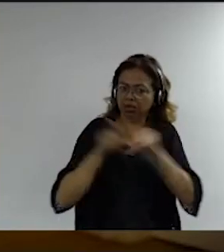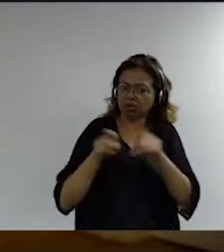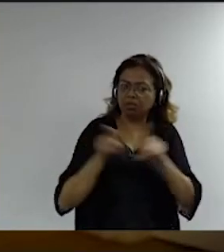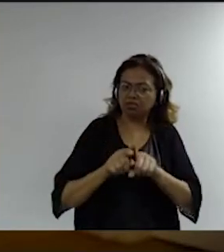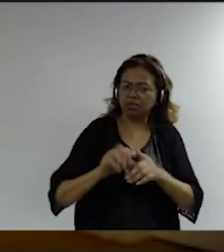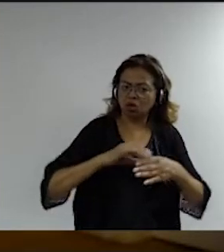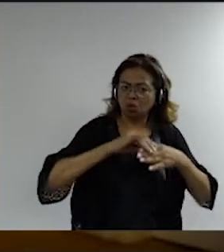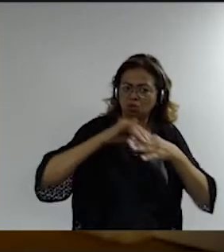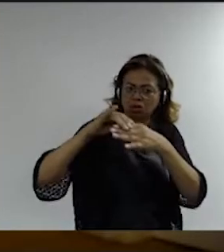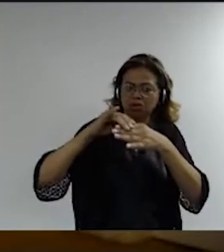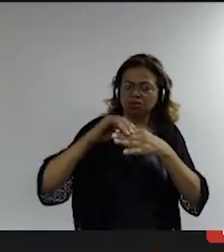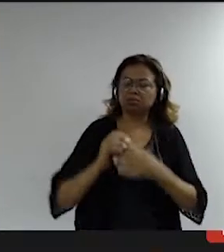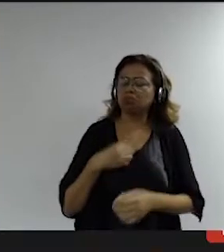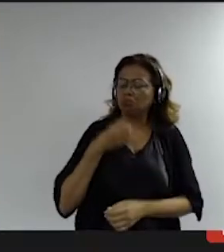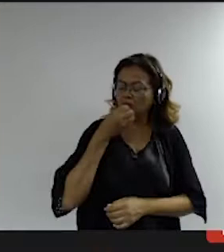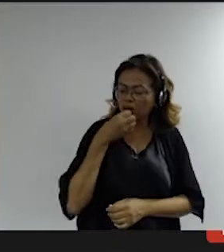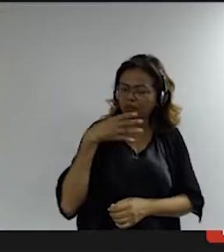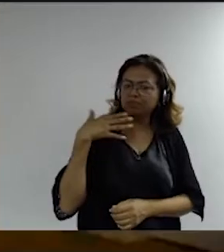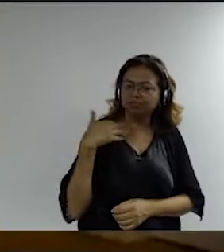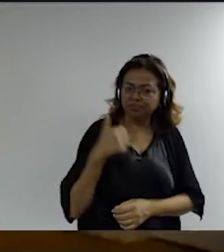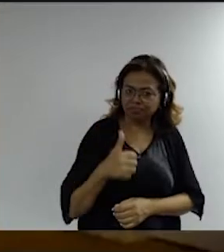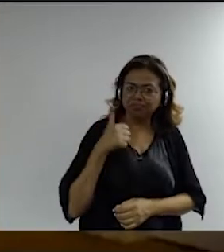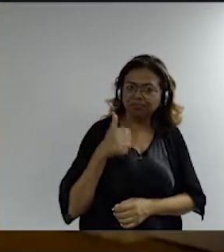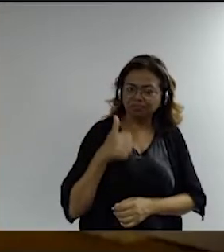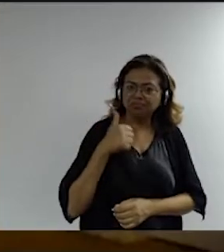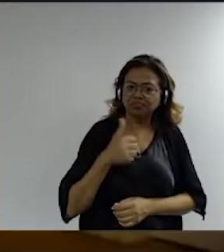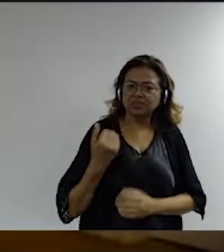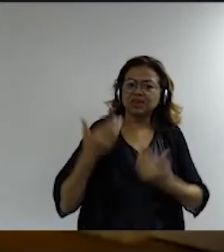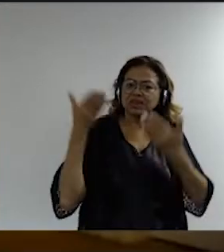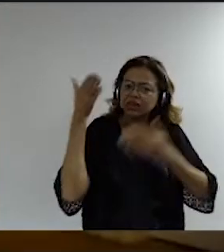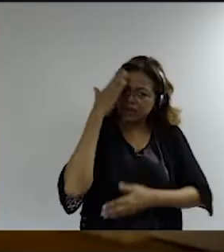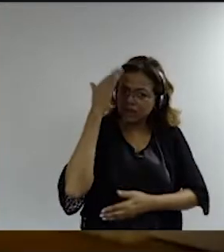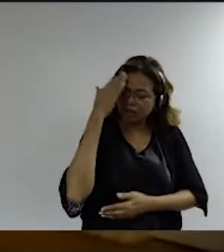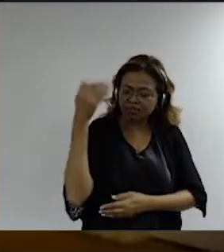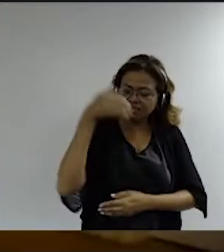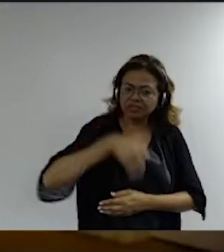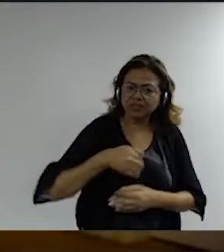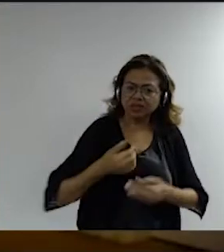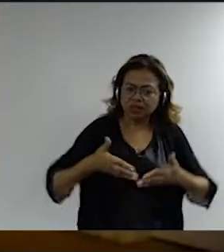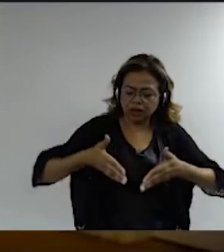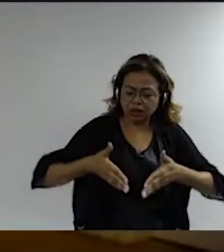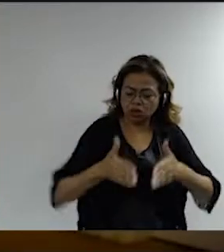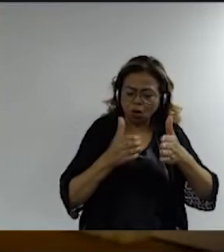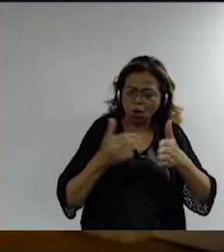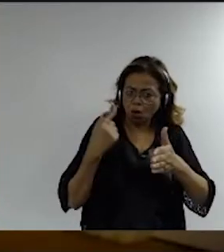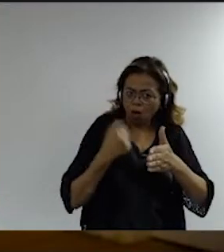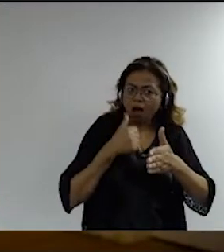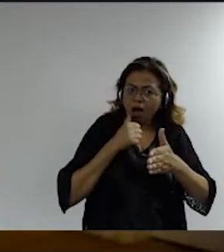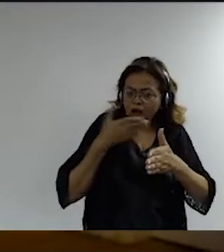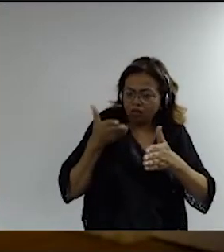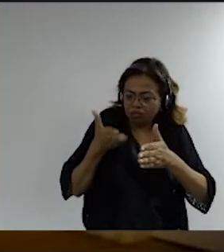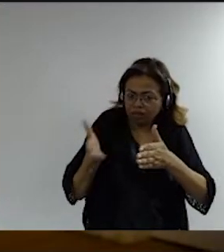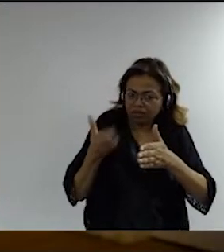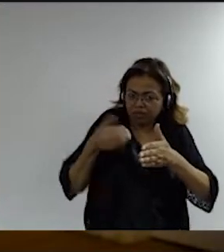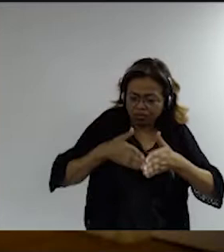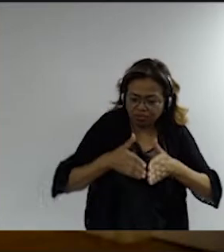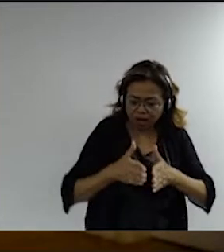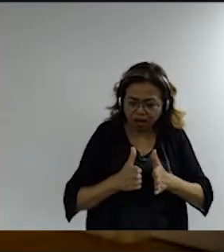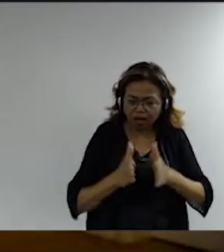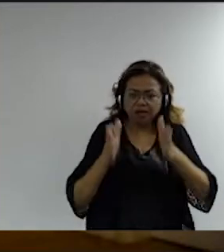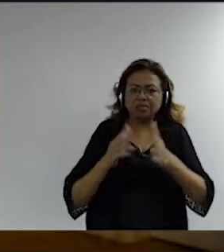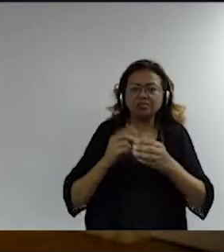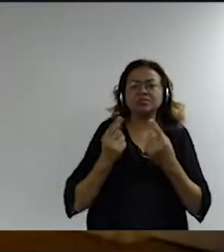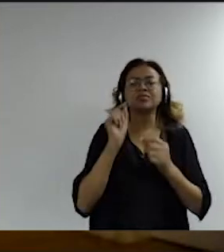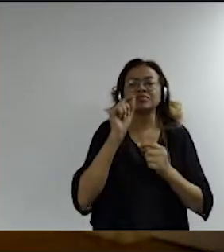liderança. É muito bom ver que você abriu caminho para que essa